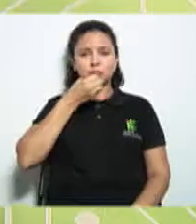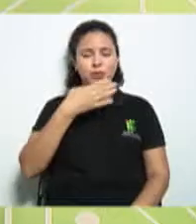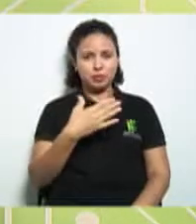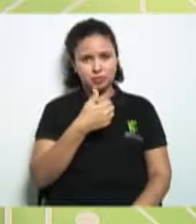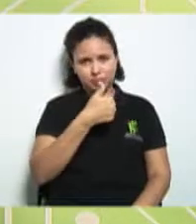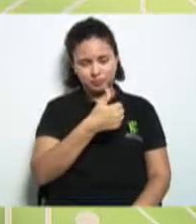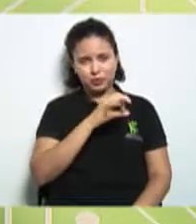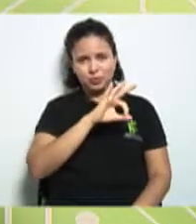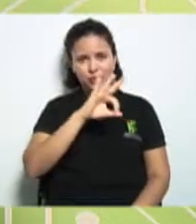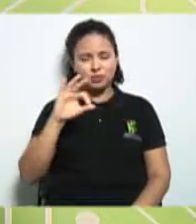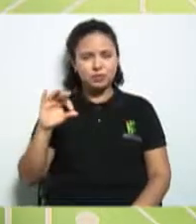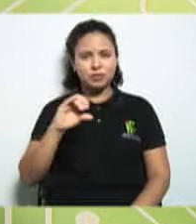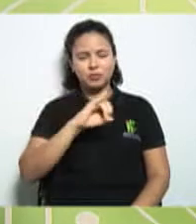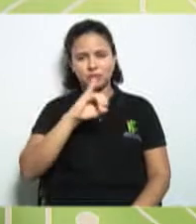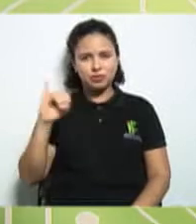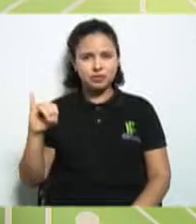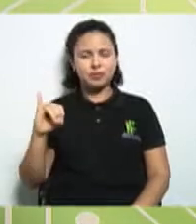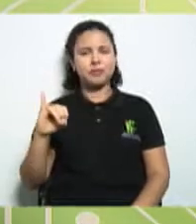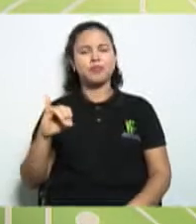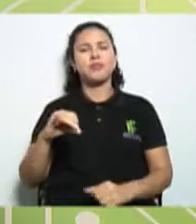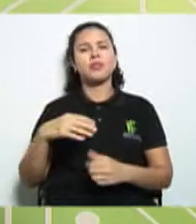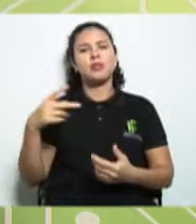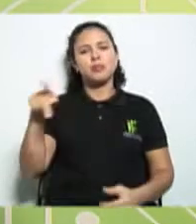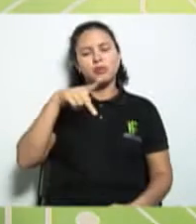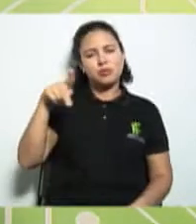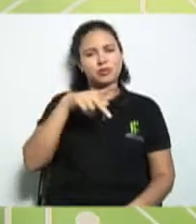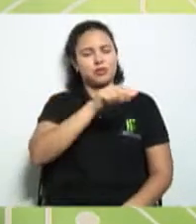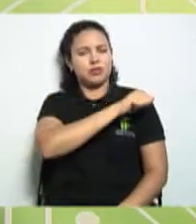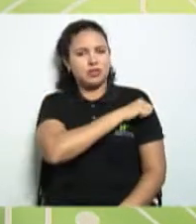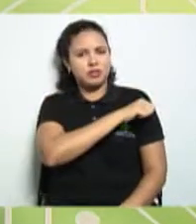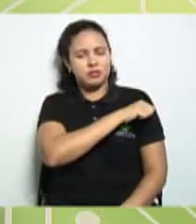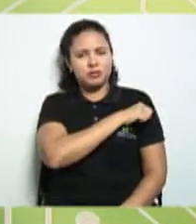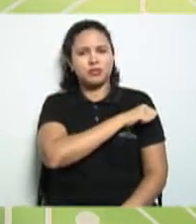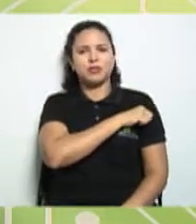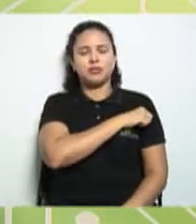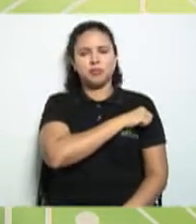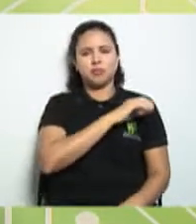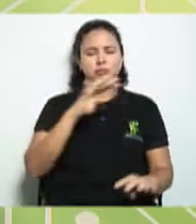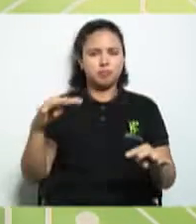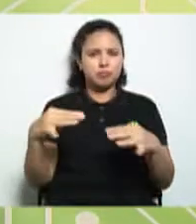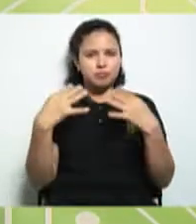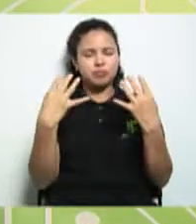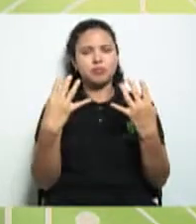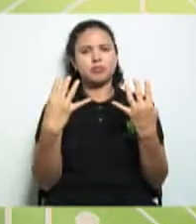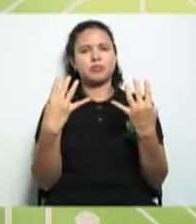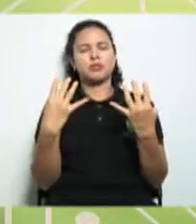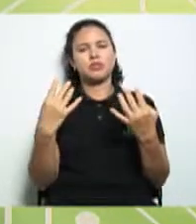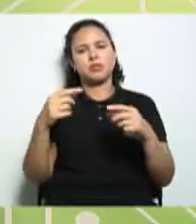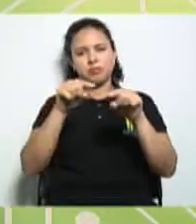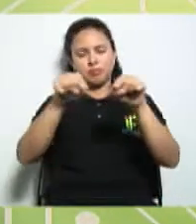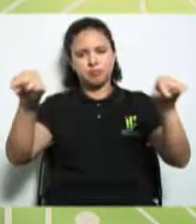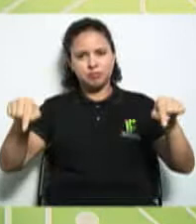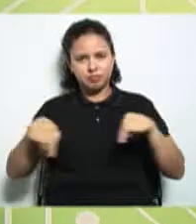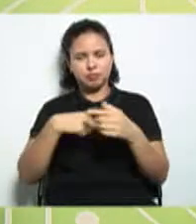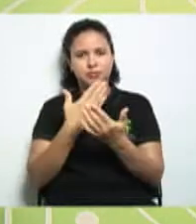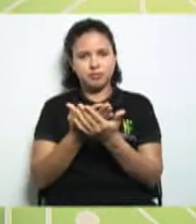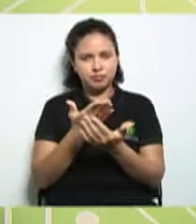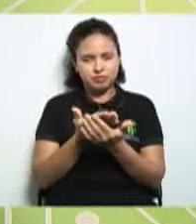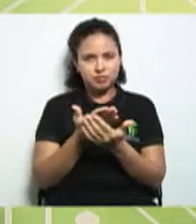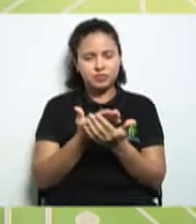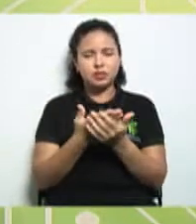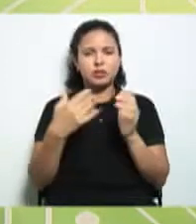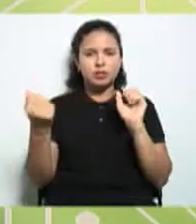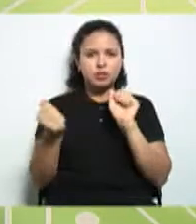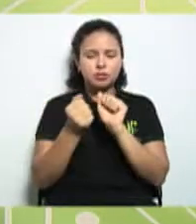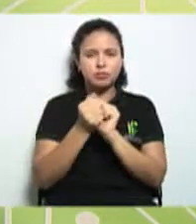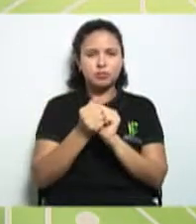tudo bem? Olá, caros alunos, professores que estão aí nos acompanhando nas salas de aula, juntamente com todos